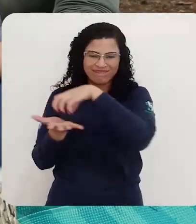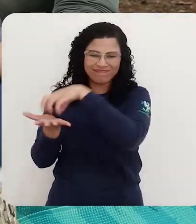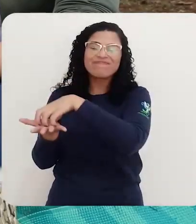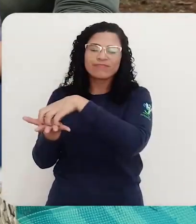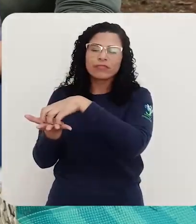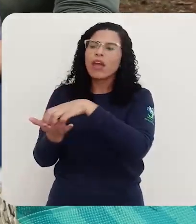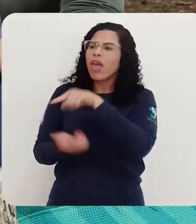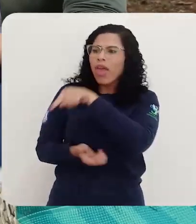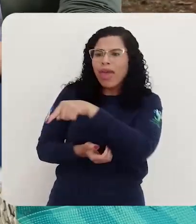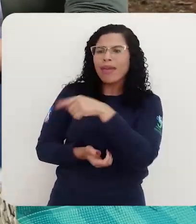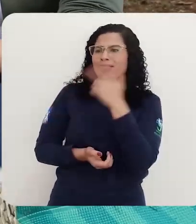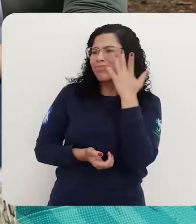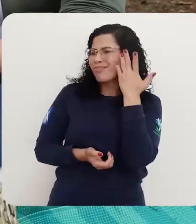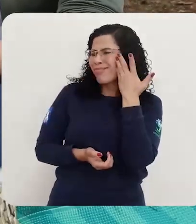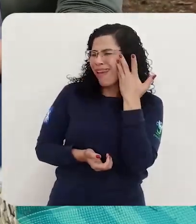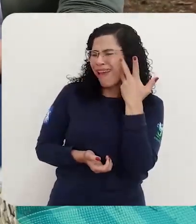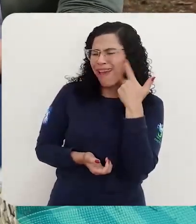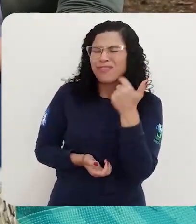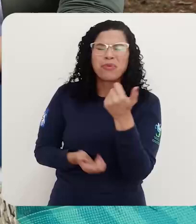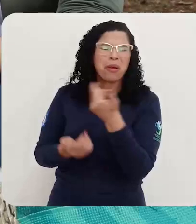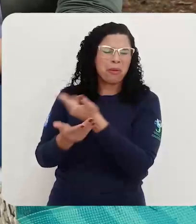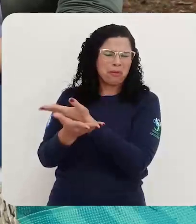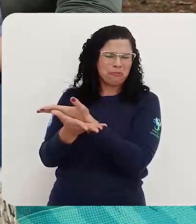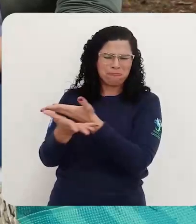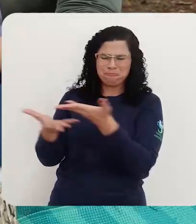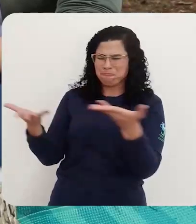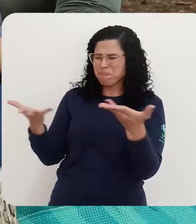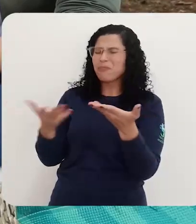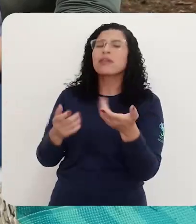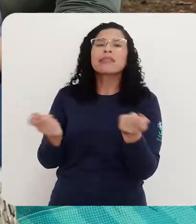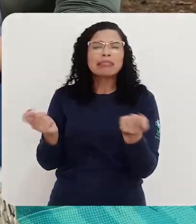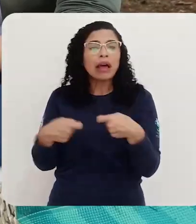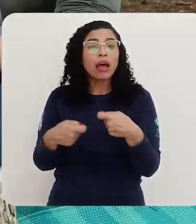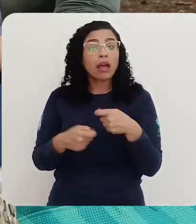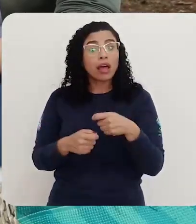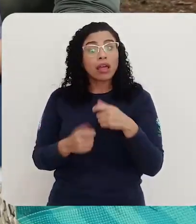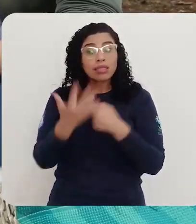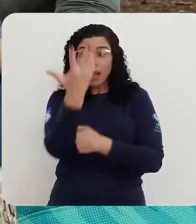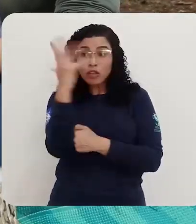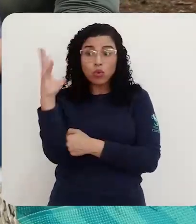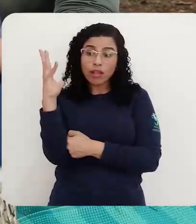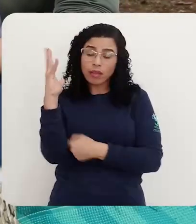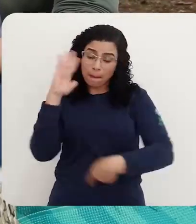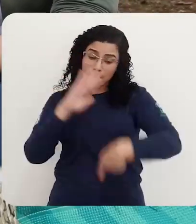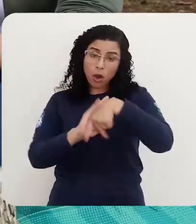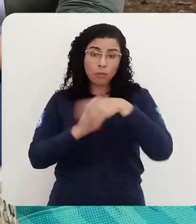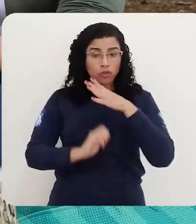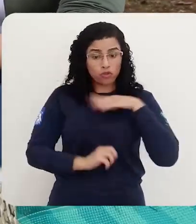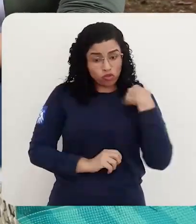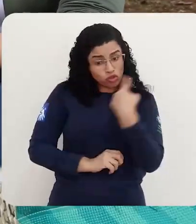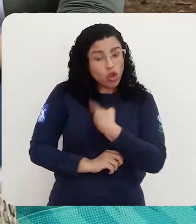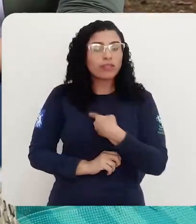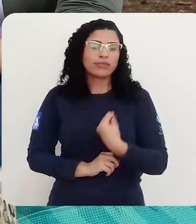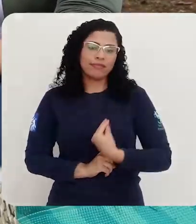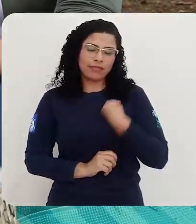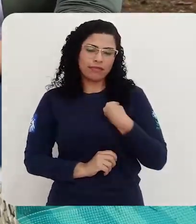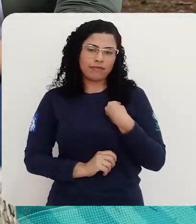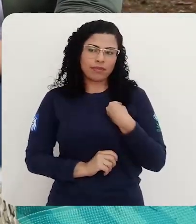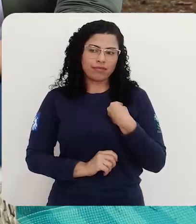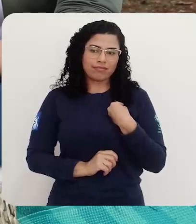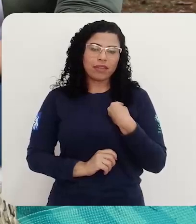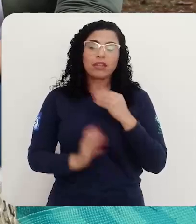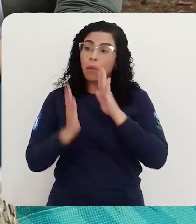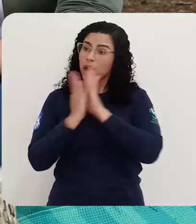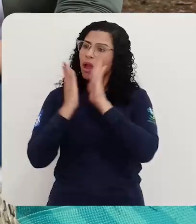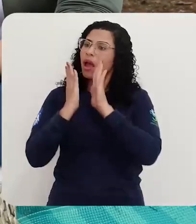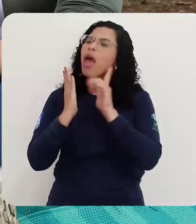frequente. Rotineiro, é faz a parte, vida, a né? natureza, É o dia a dia. justamente. E a natureza é a nossa vida. Então é assim que o nosso povo encara a